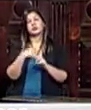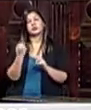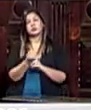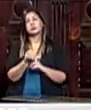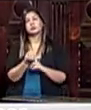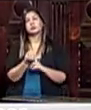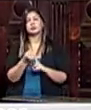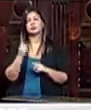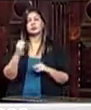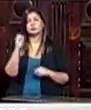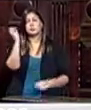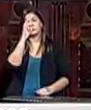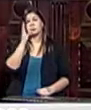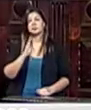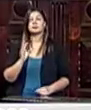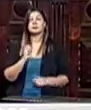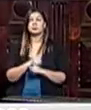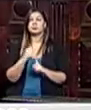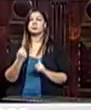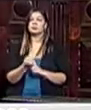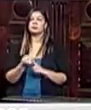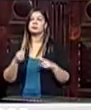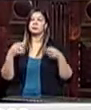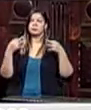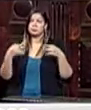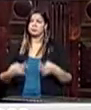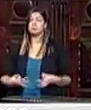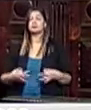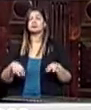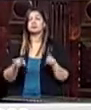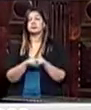Brasil soberano e socialmente justo. Um